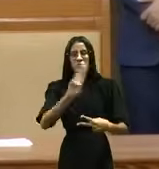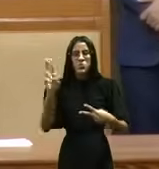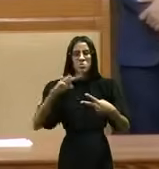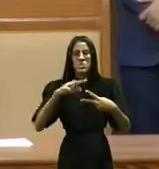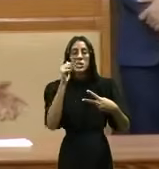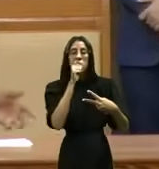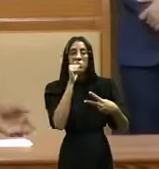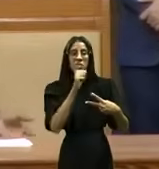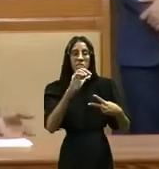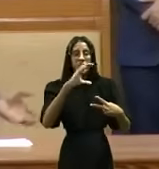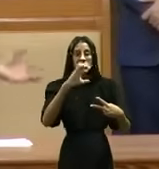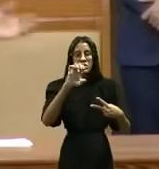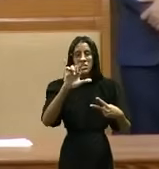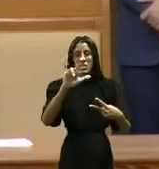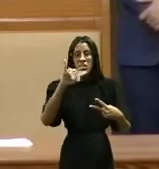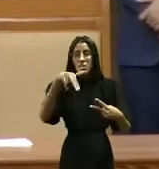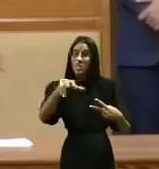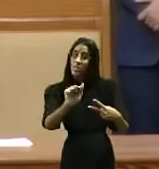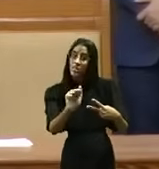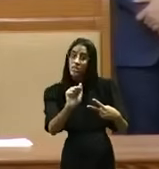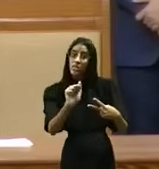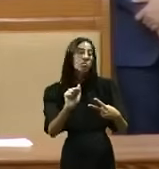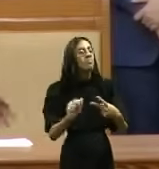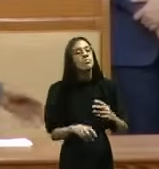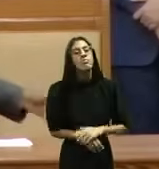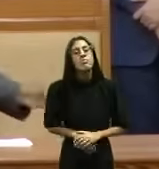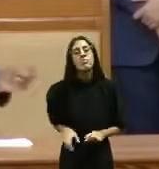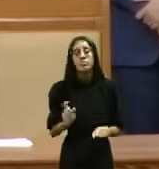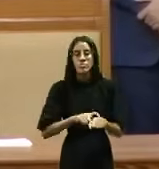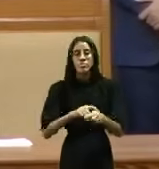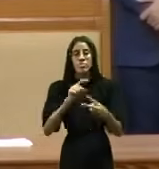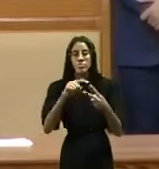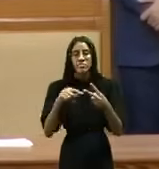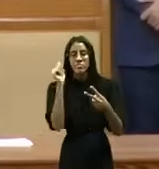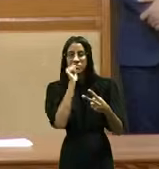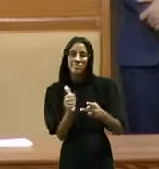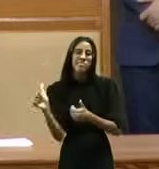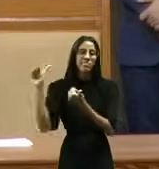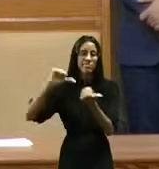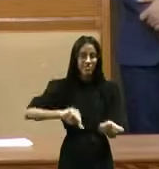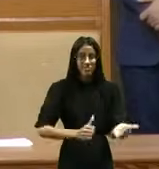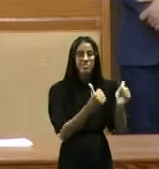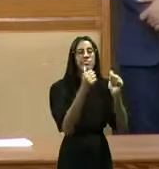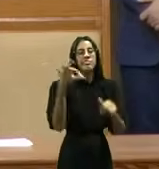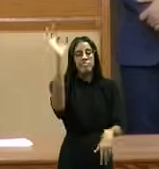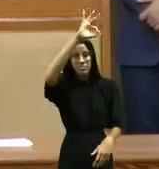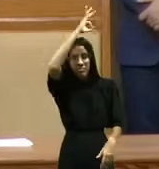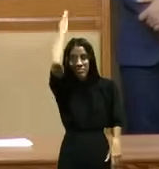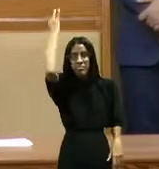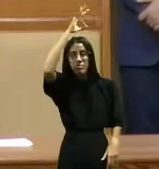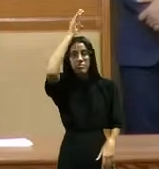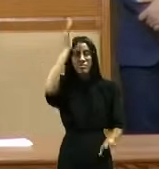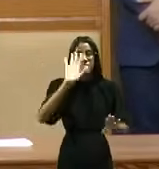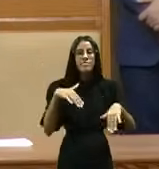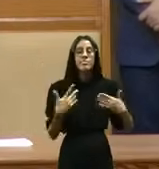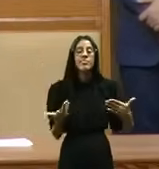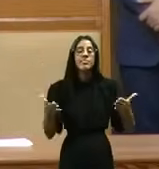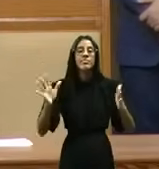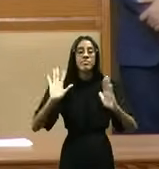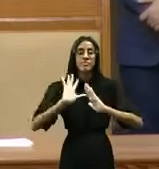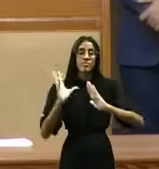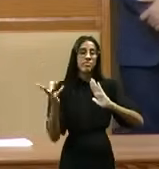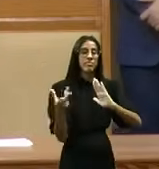abuquerque aí quando foram batizados com o Espírito Santo boa parte da igreja